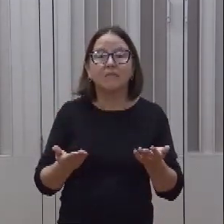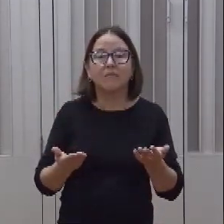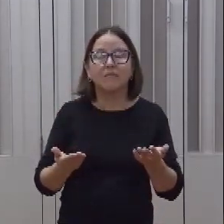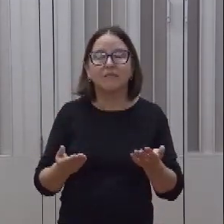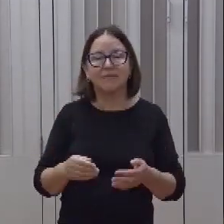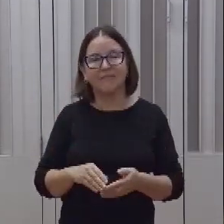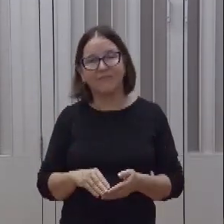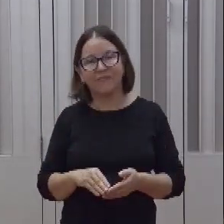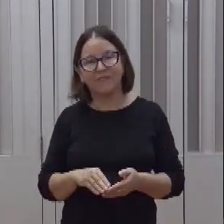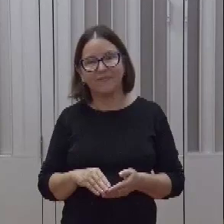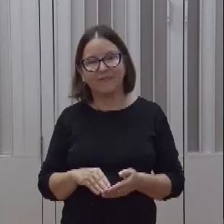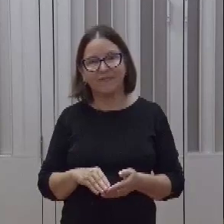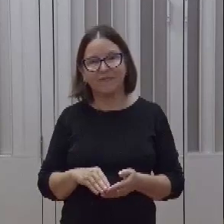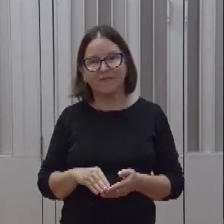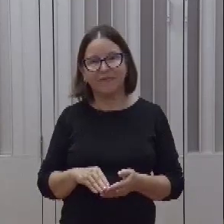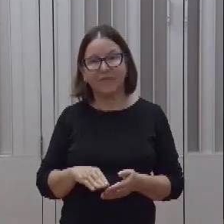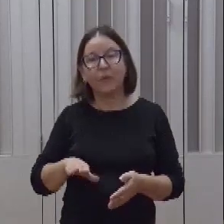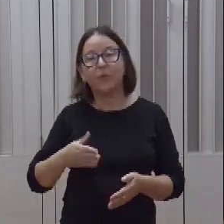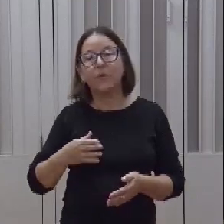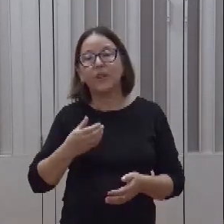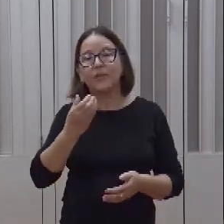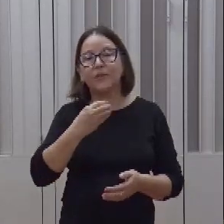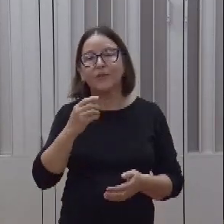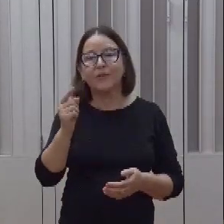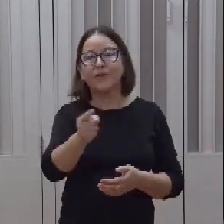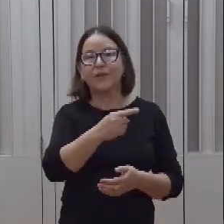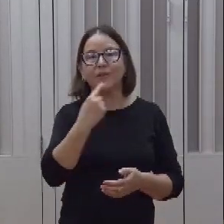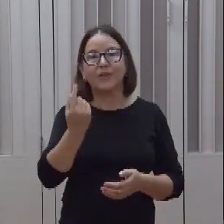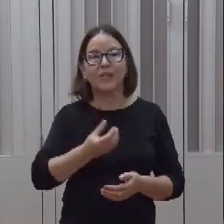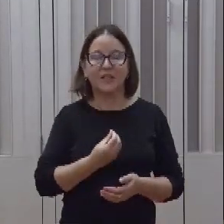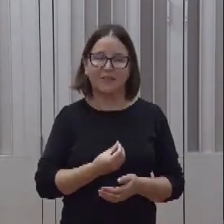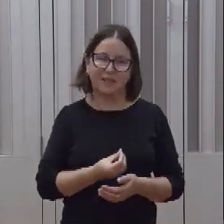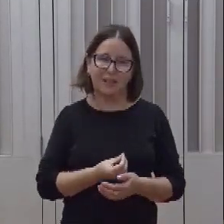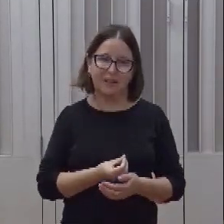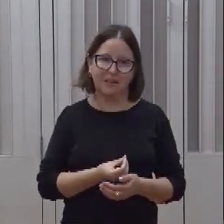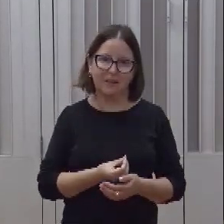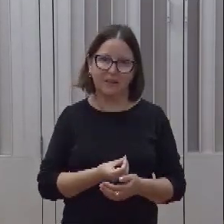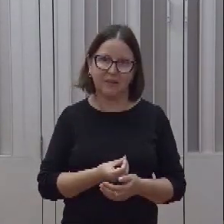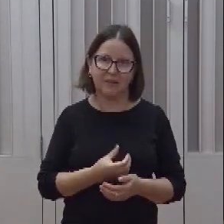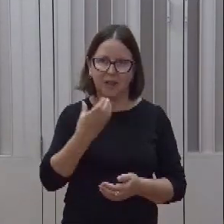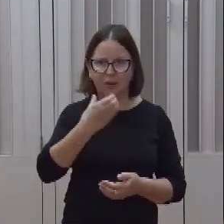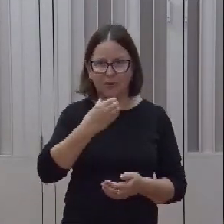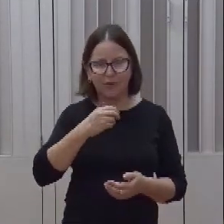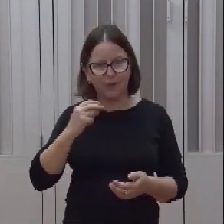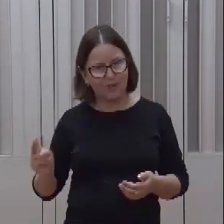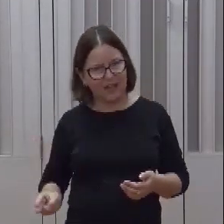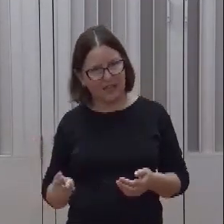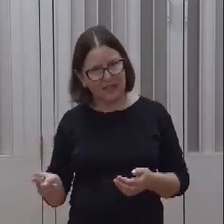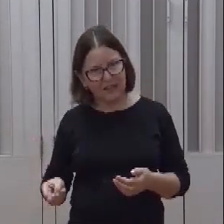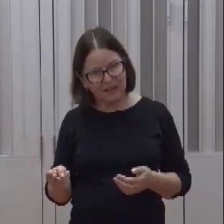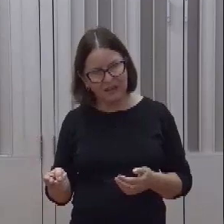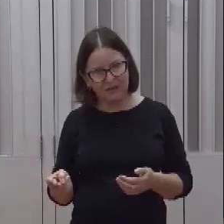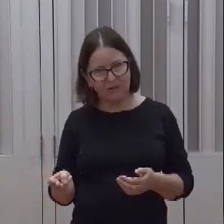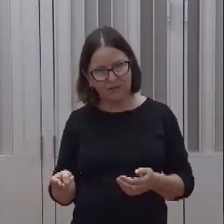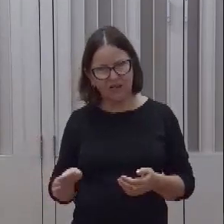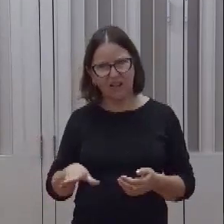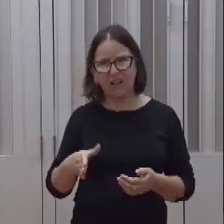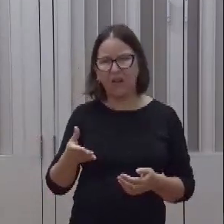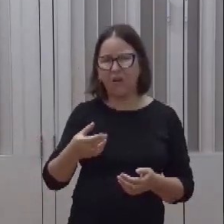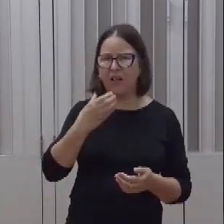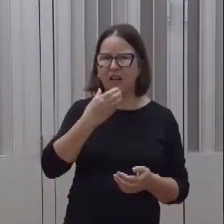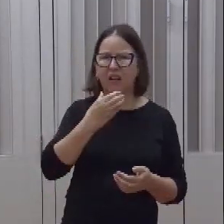Quais são os frutos da nossa vida? São frutos eternos ou são